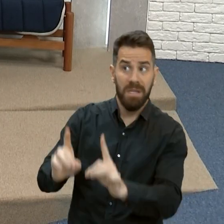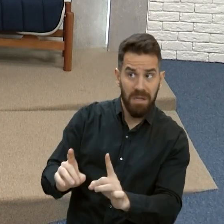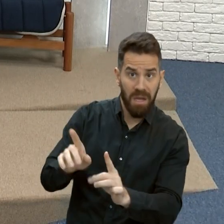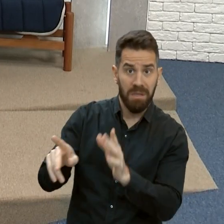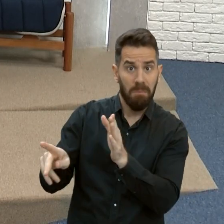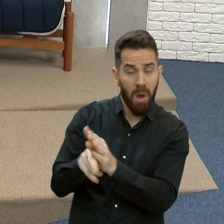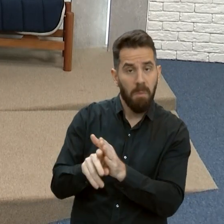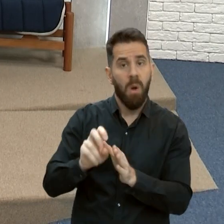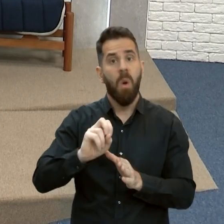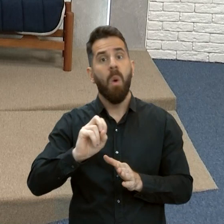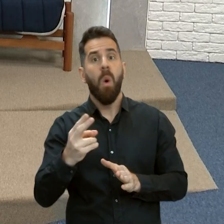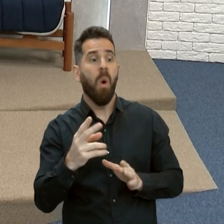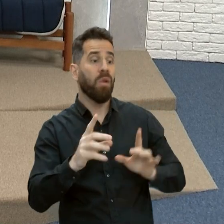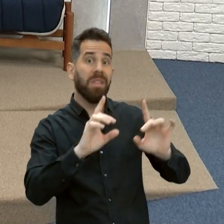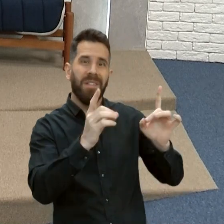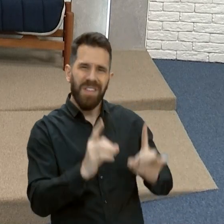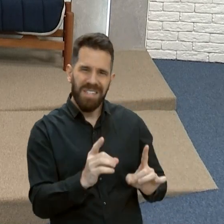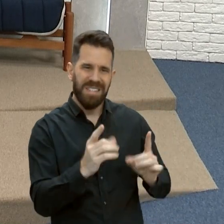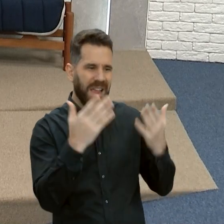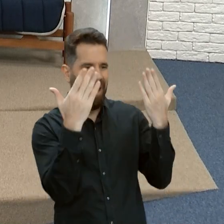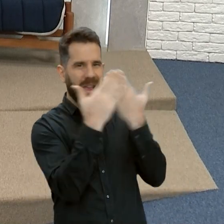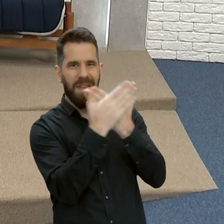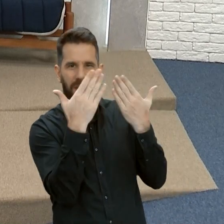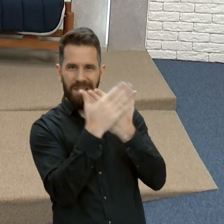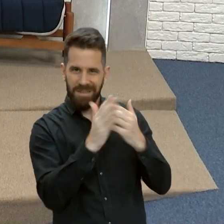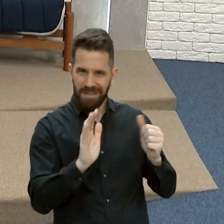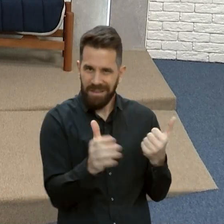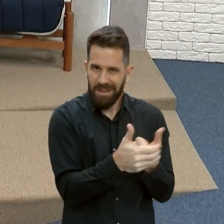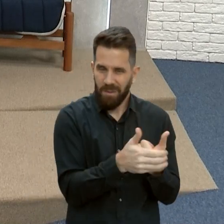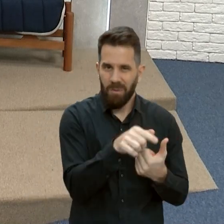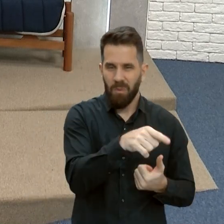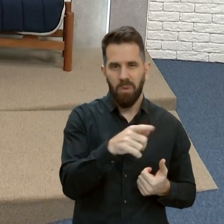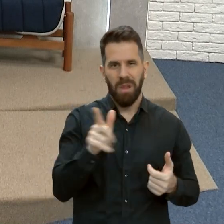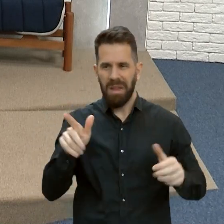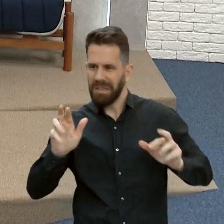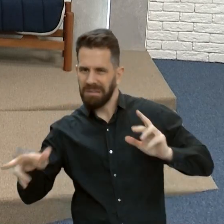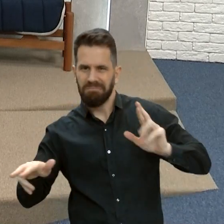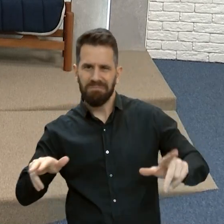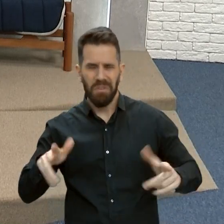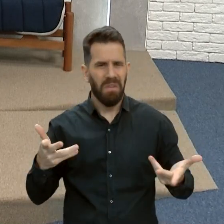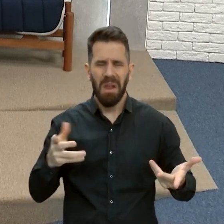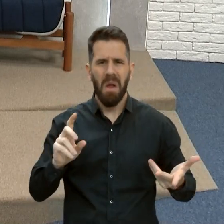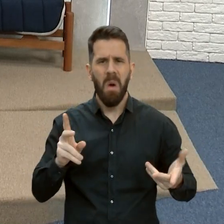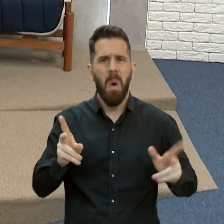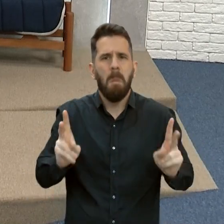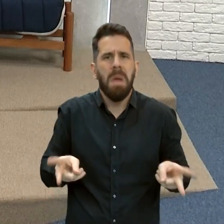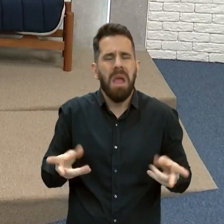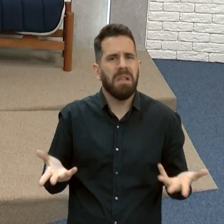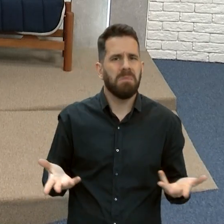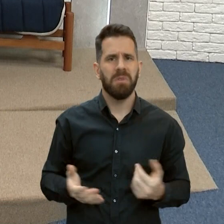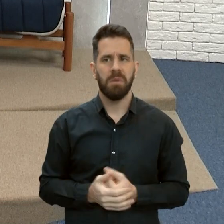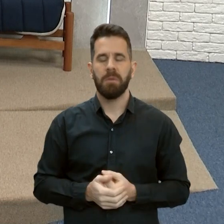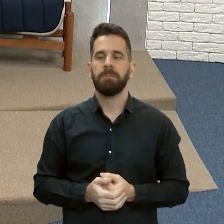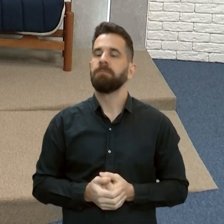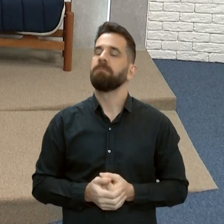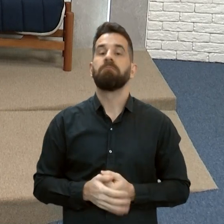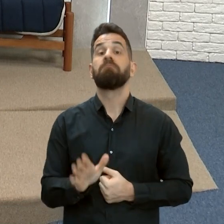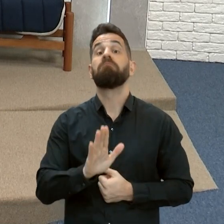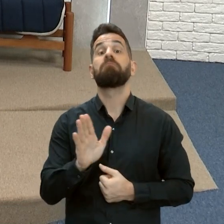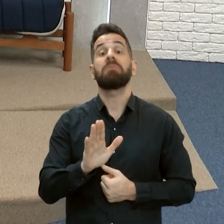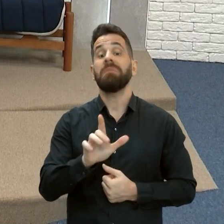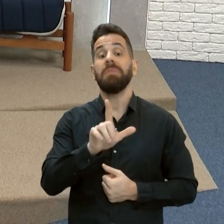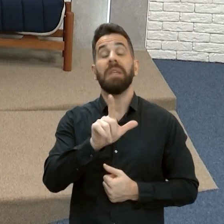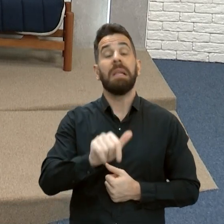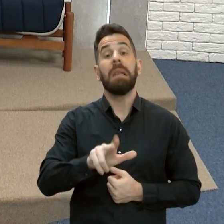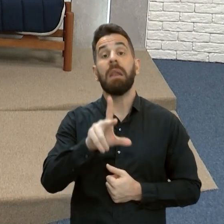deficiências ocultas. O laudo, ele difere, é diferente ou não? Não. O laudo, ele é um documento único.